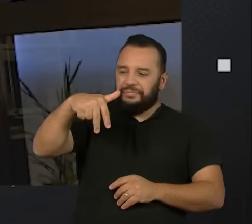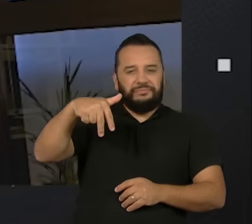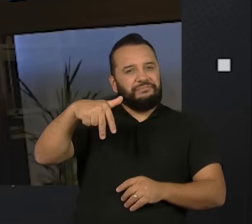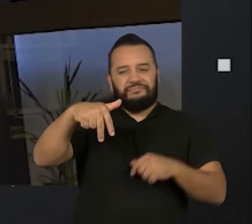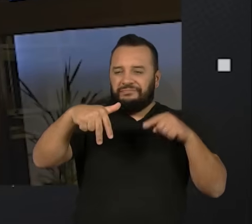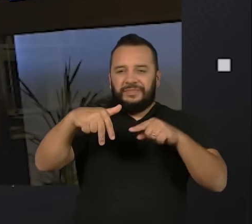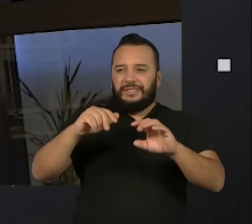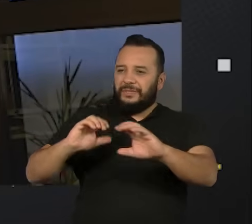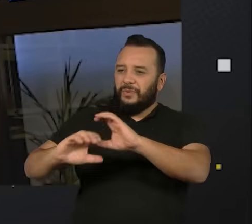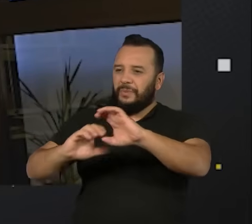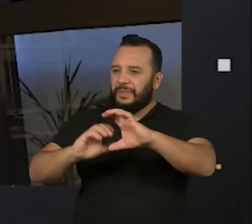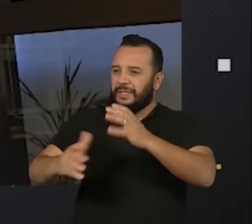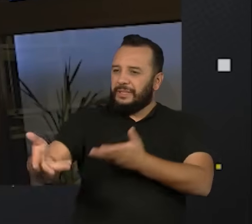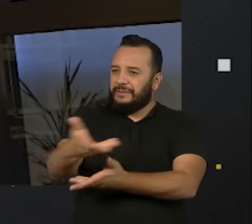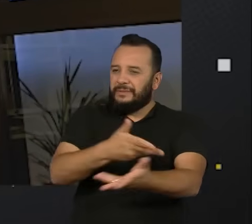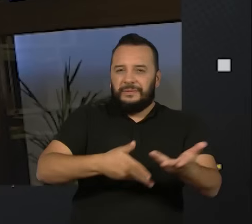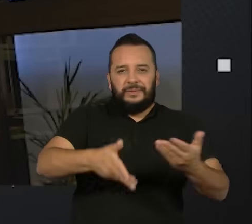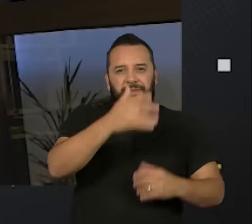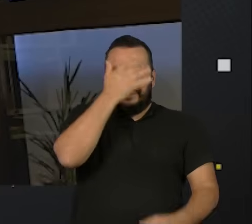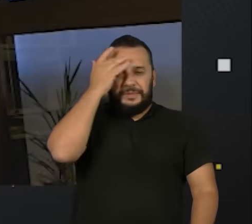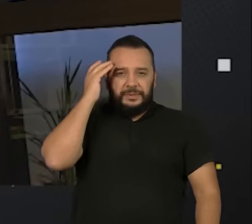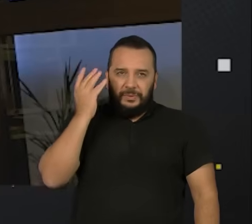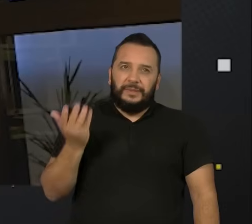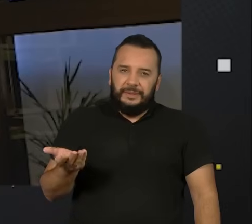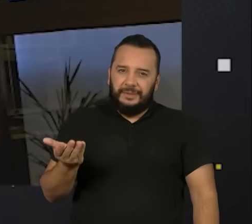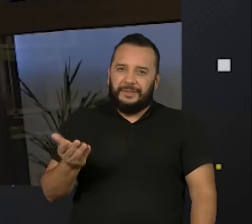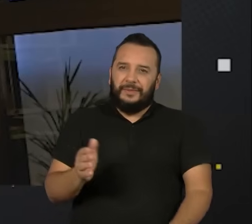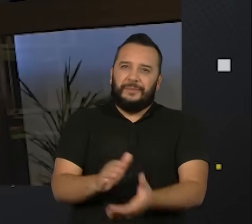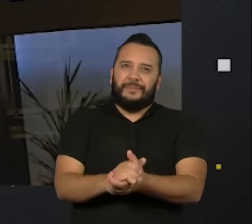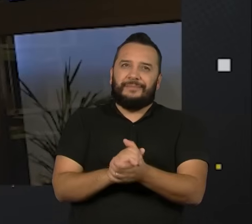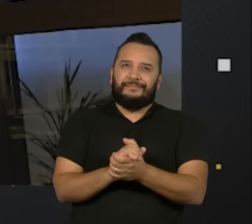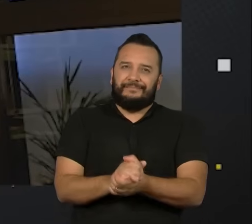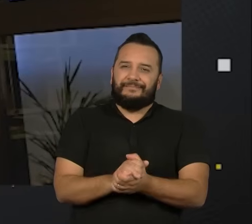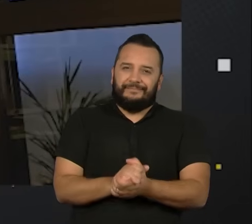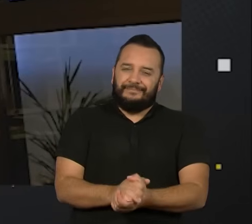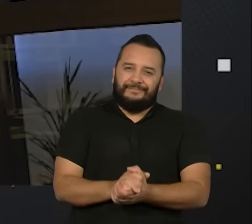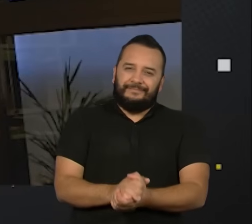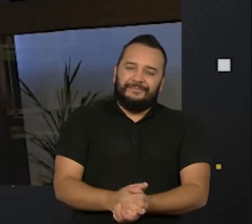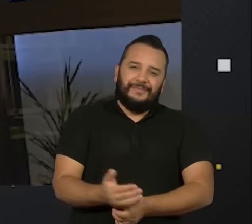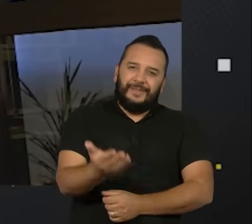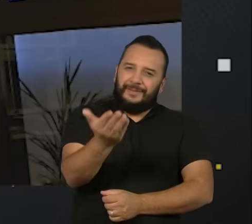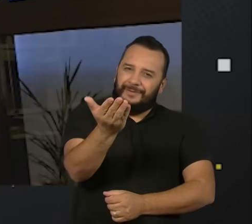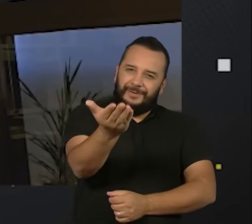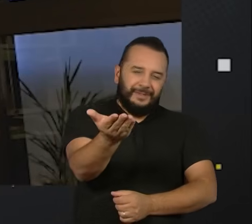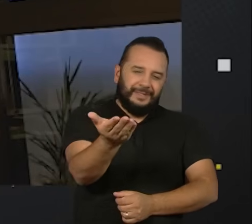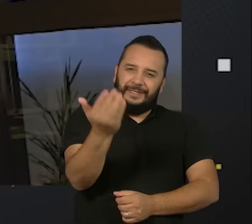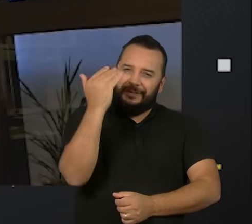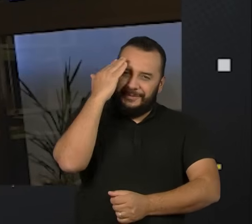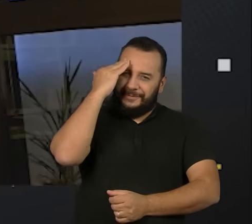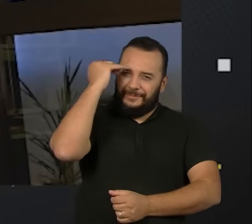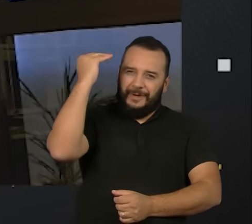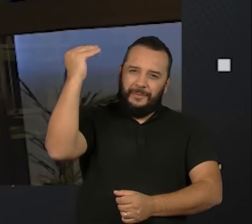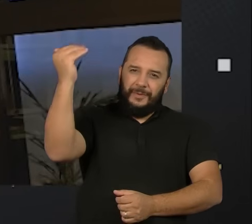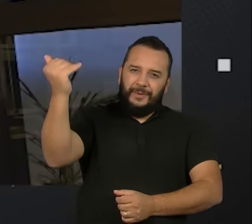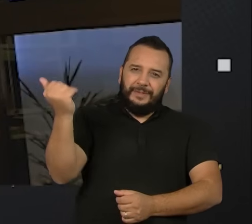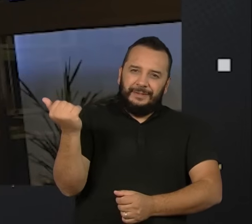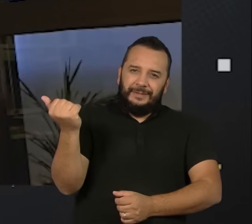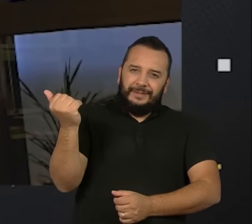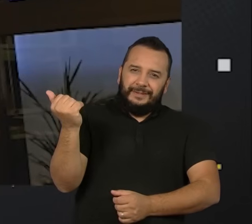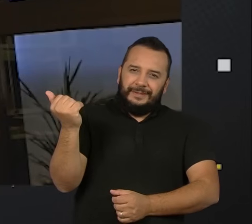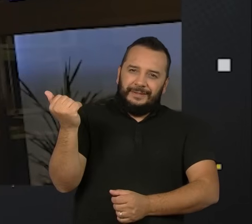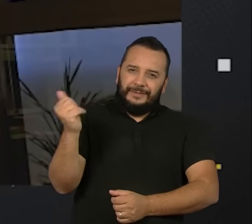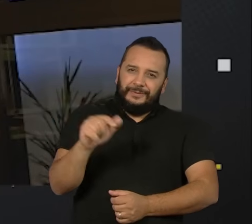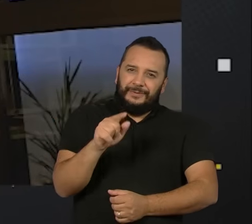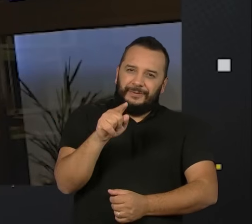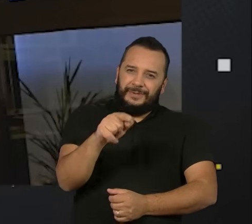a gente não consegue muitas vezes recuperar. Então, parabéns, você é um sinônimo de sucesso para nós pelo fato de